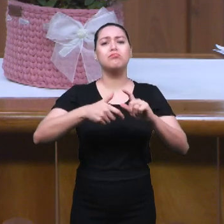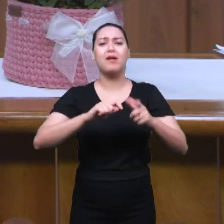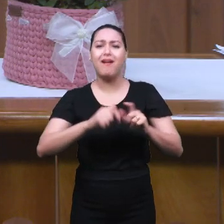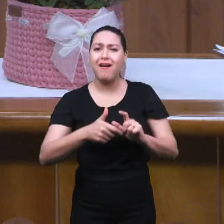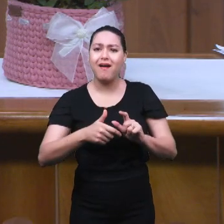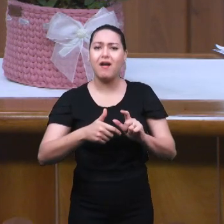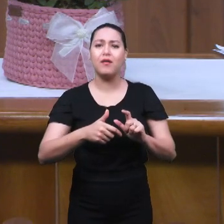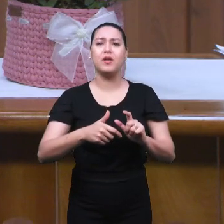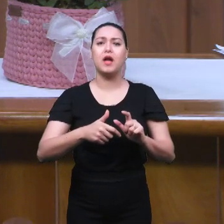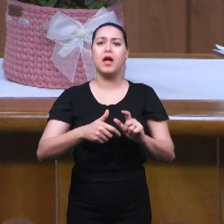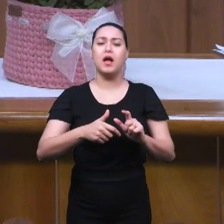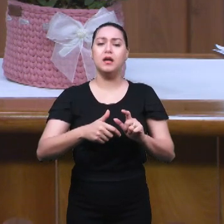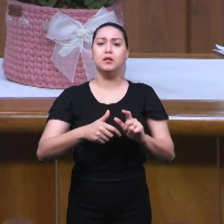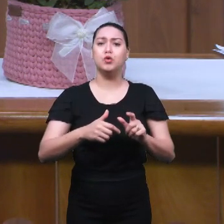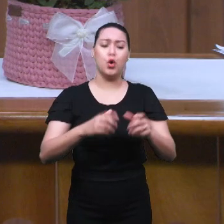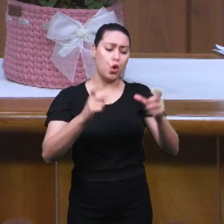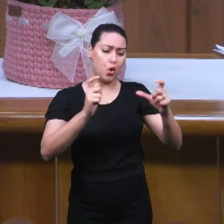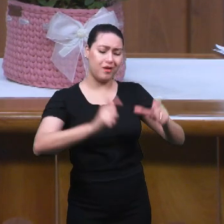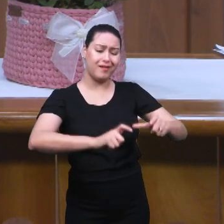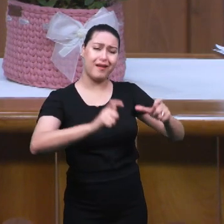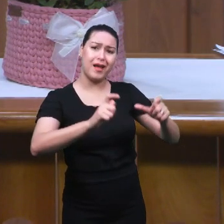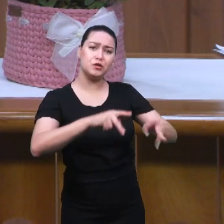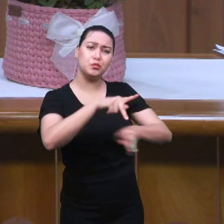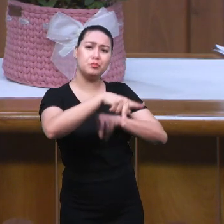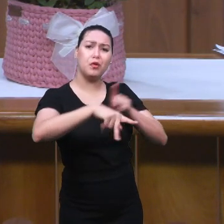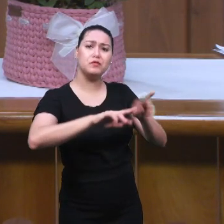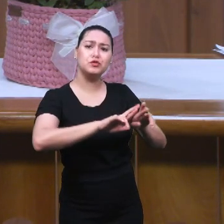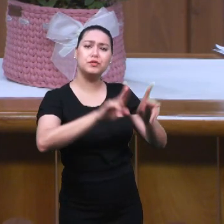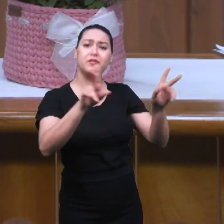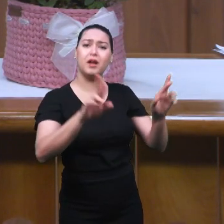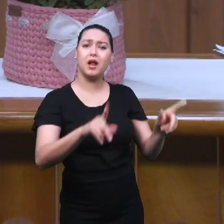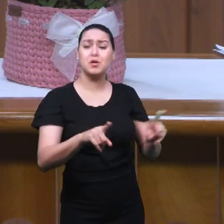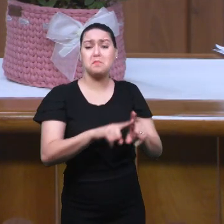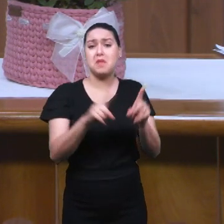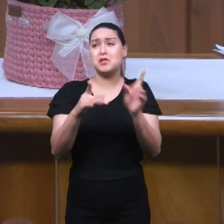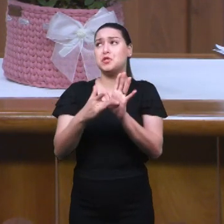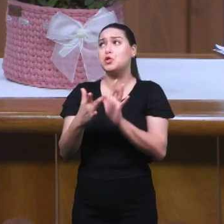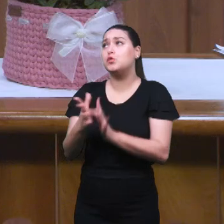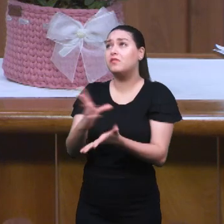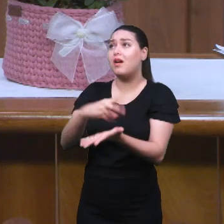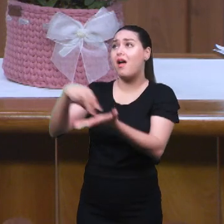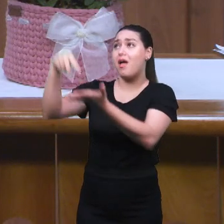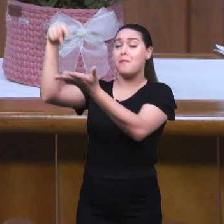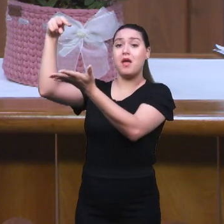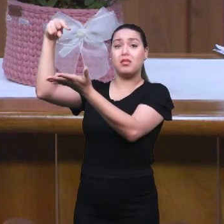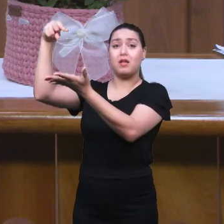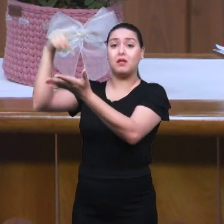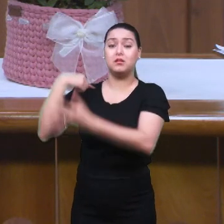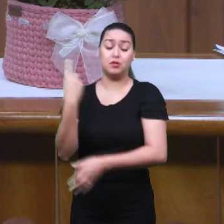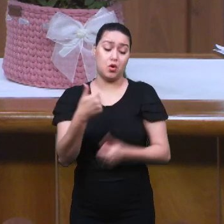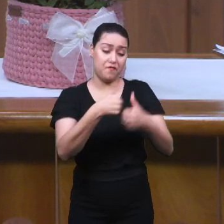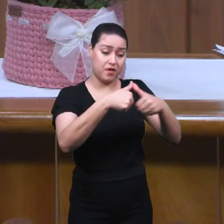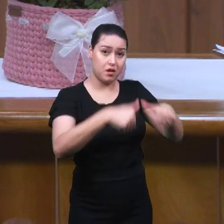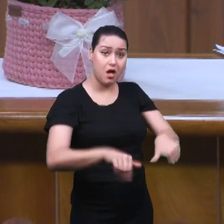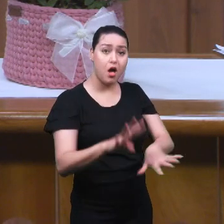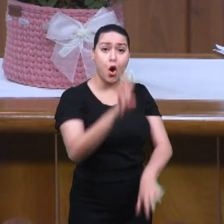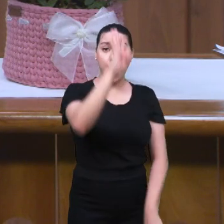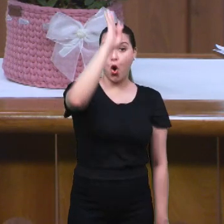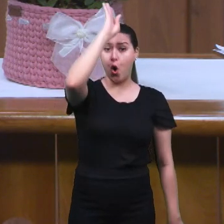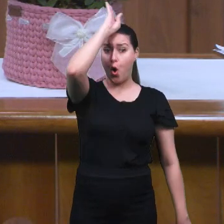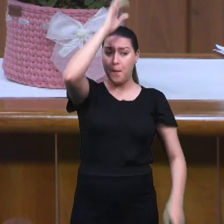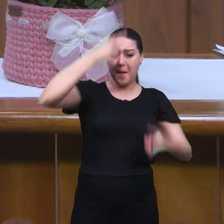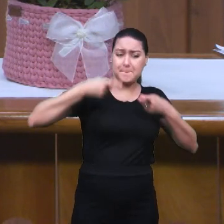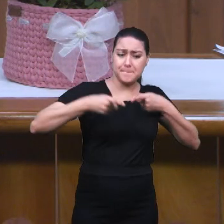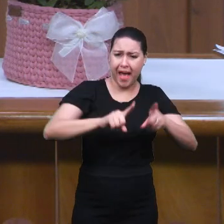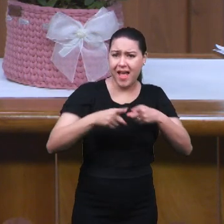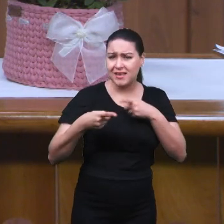ali na terra dos gentios, e você foi embora, nós ficamos aqui, o Império Romano nos matando aqui,